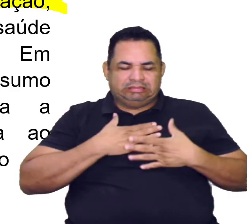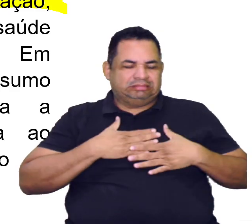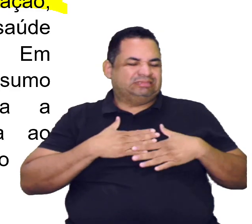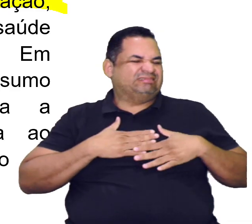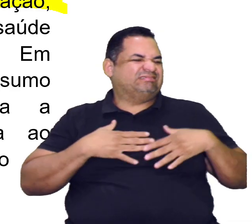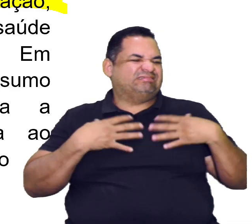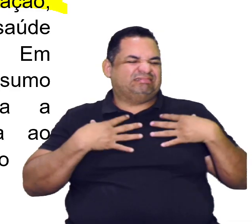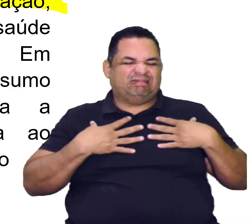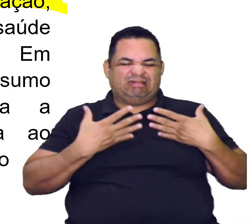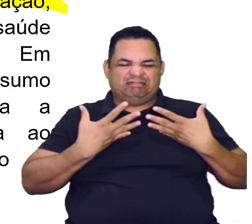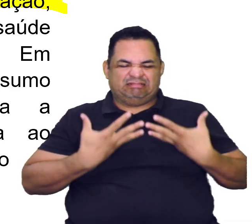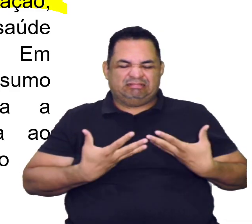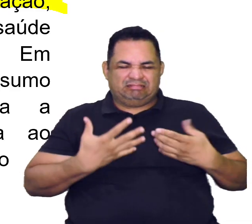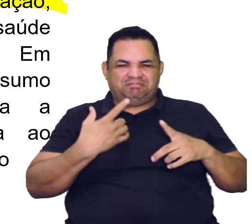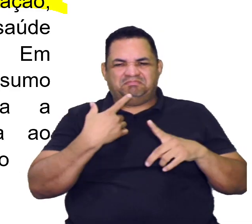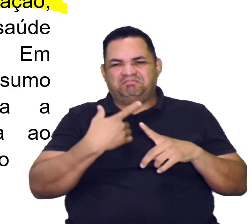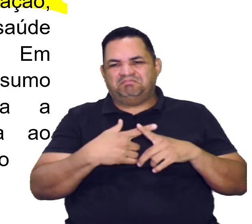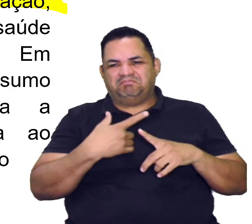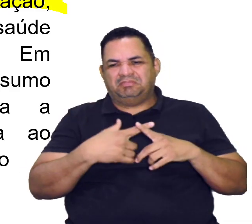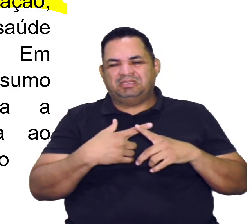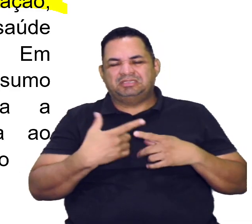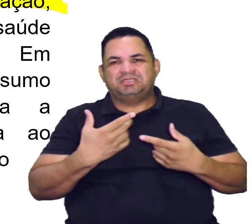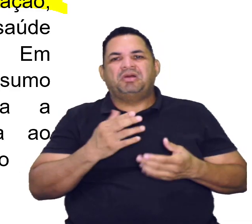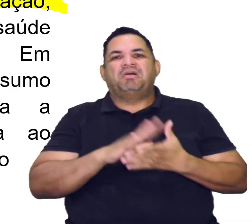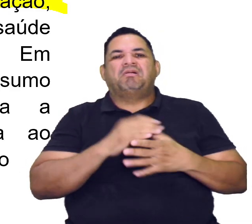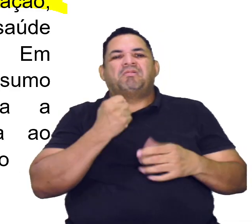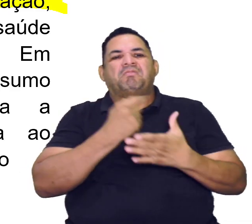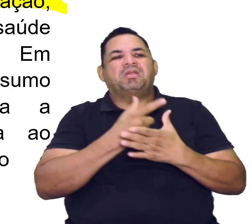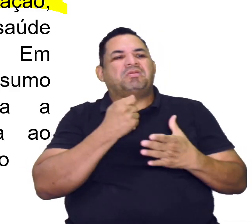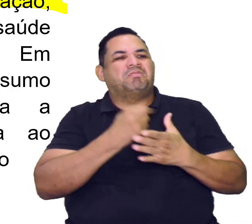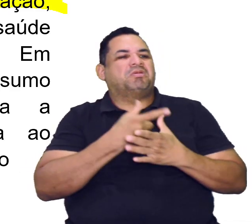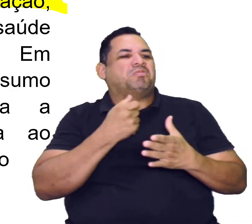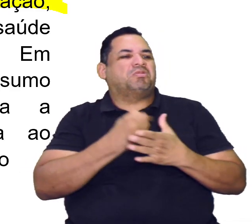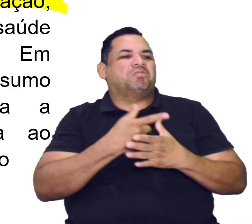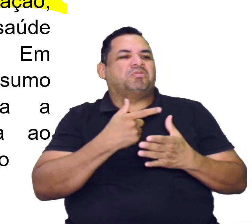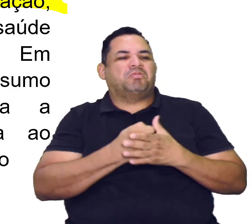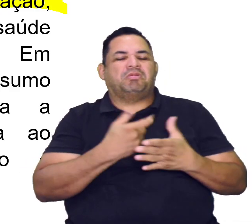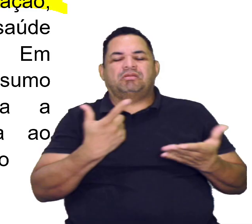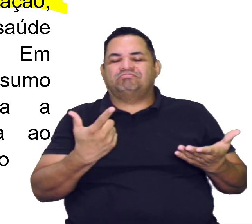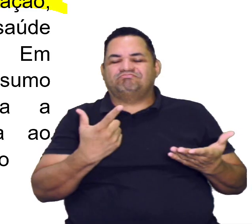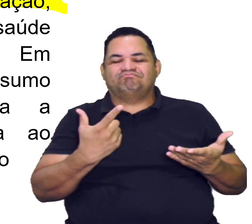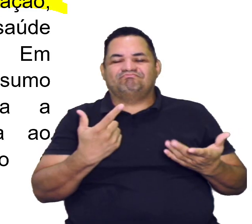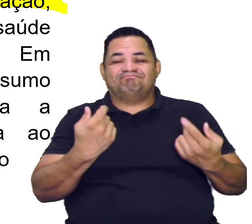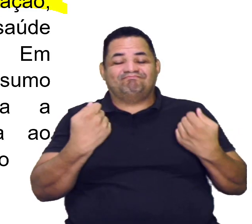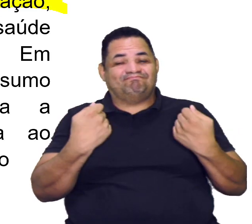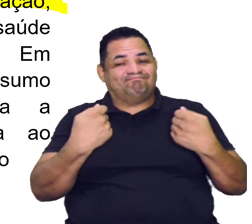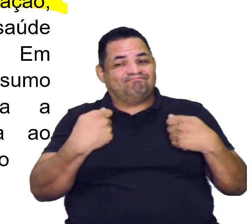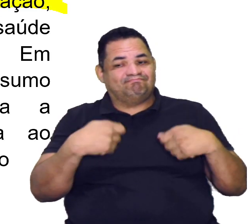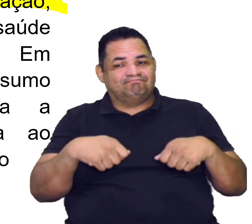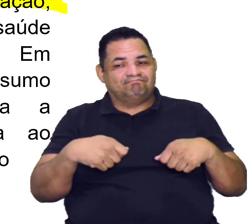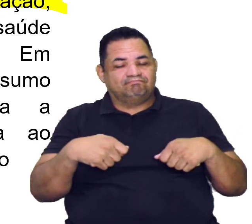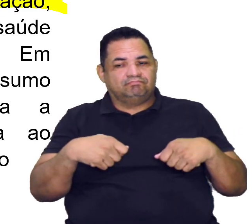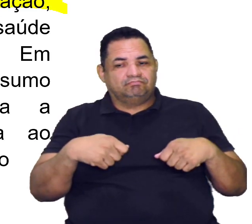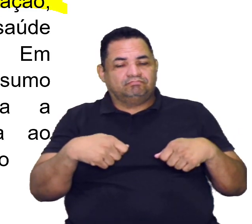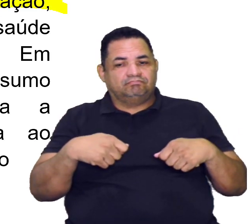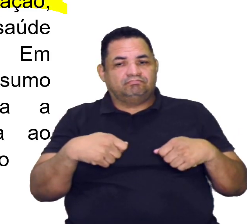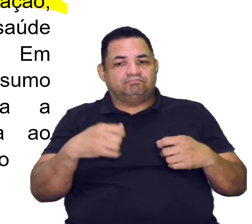insatisfação, porque você está somente consumindo, tá? E isso pode